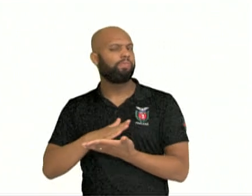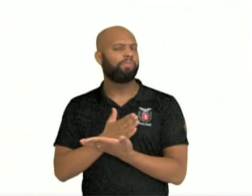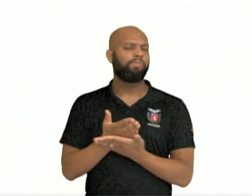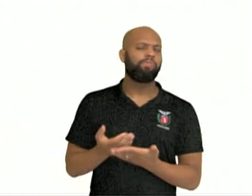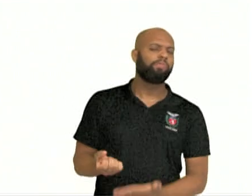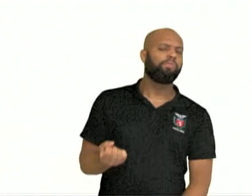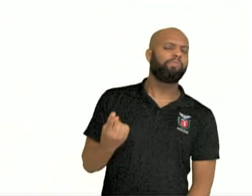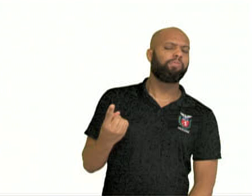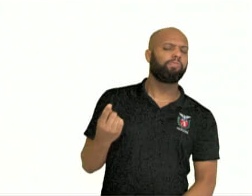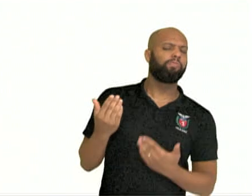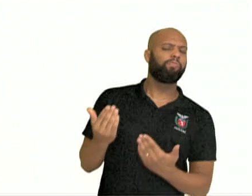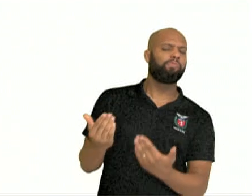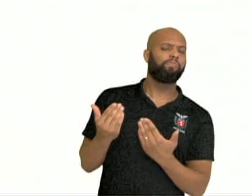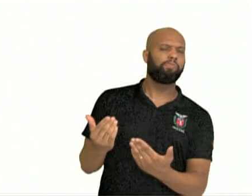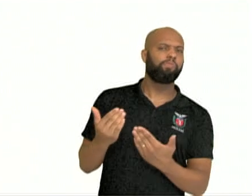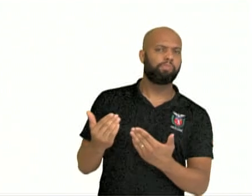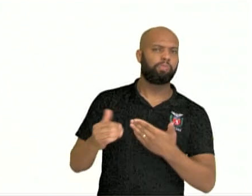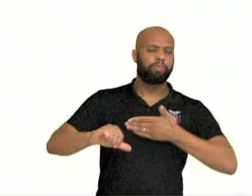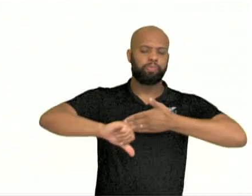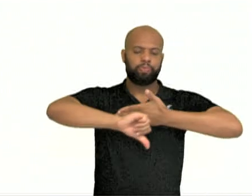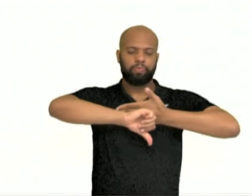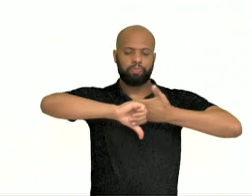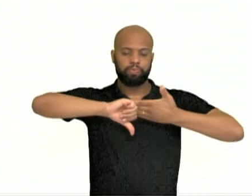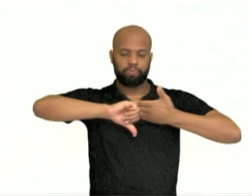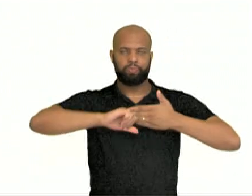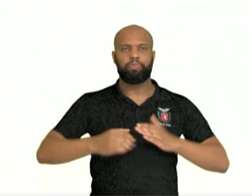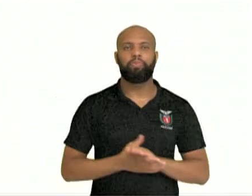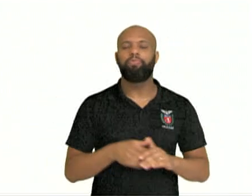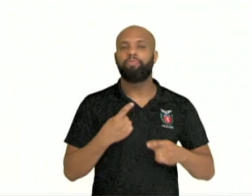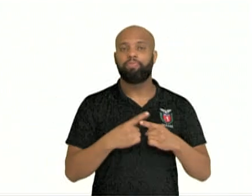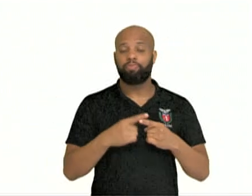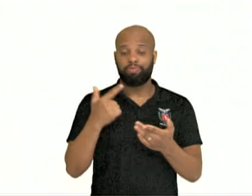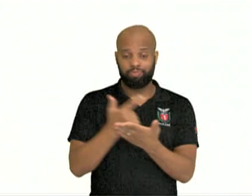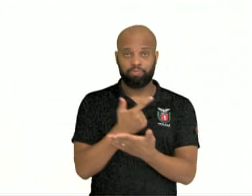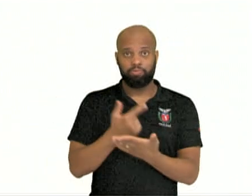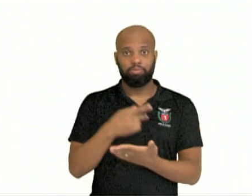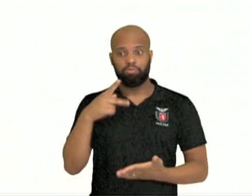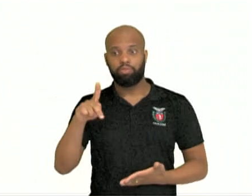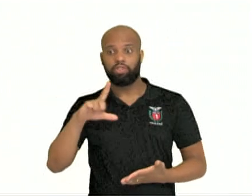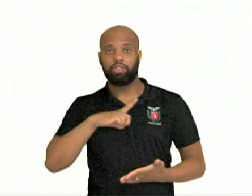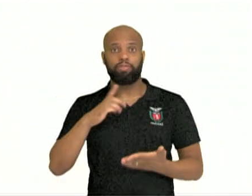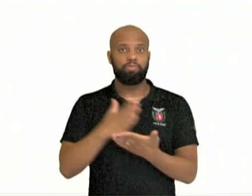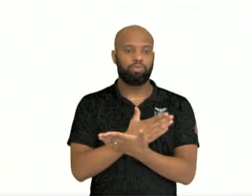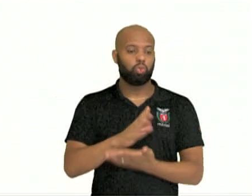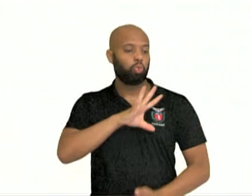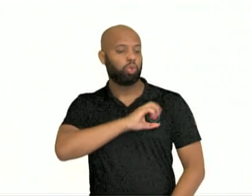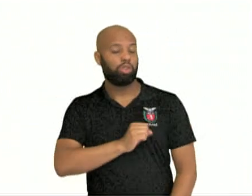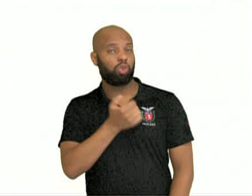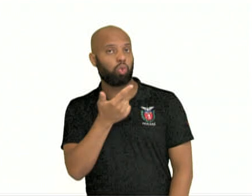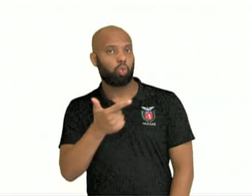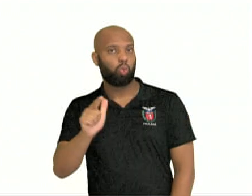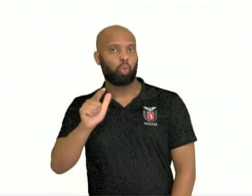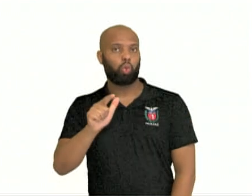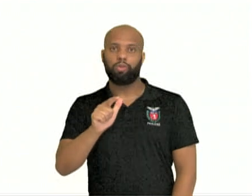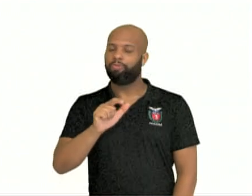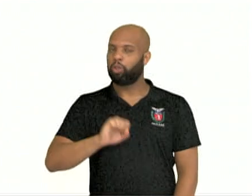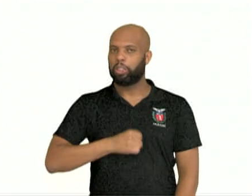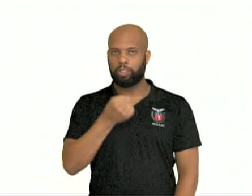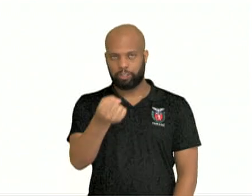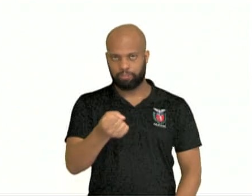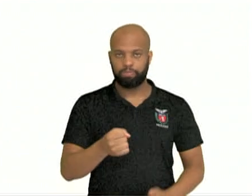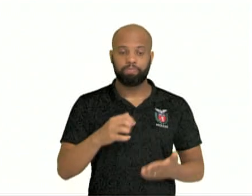imorais, pois sua obra é recebida com amor e rancor, sentimentos humanos que interferem na